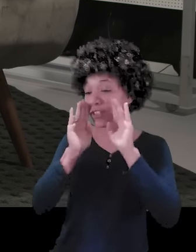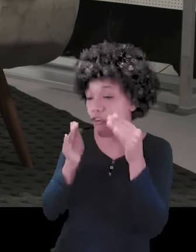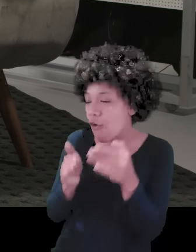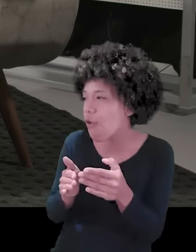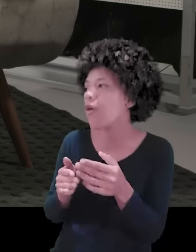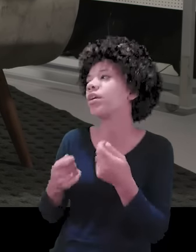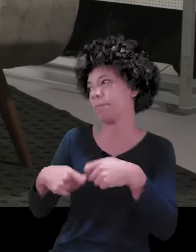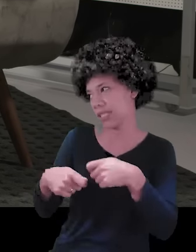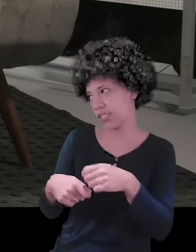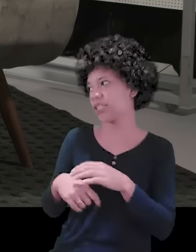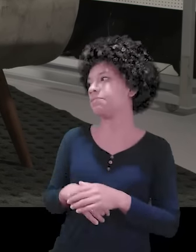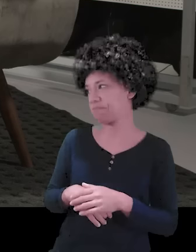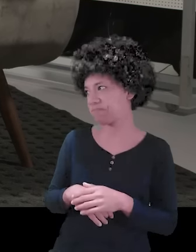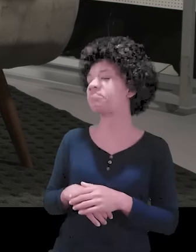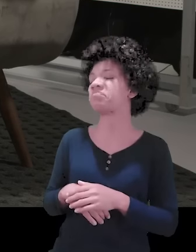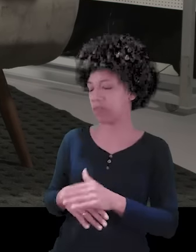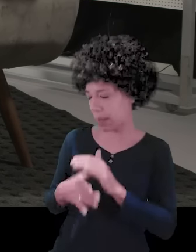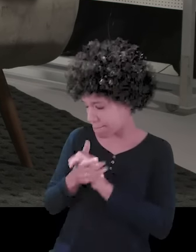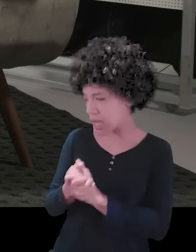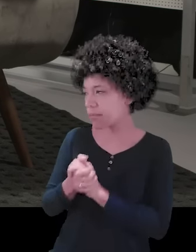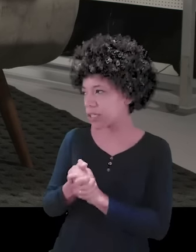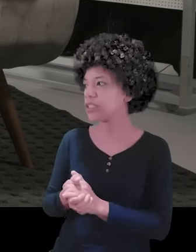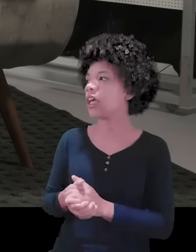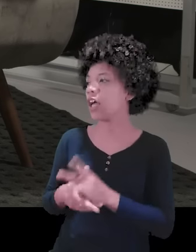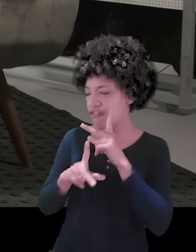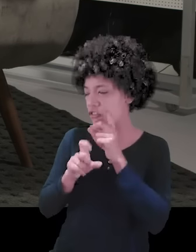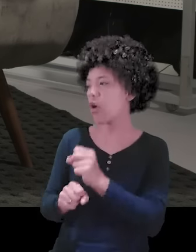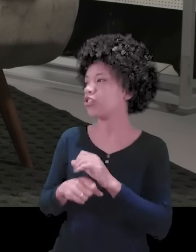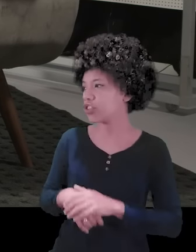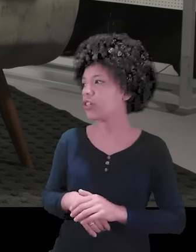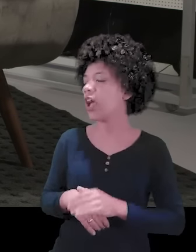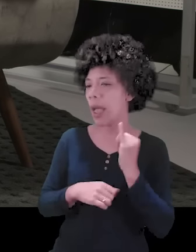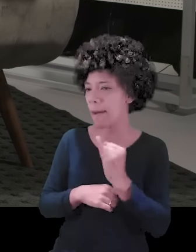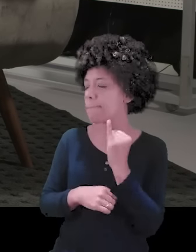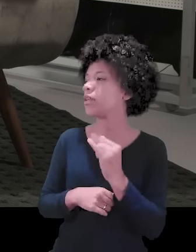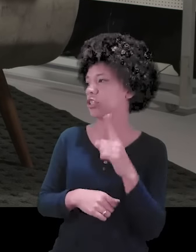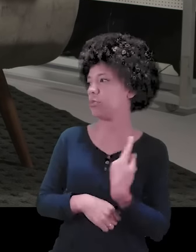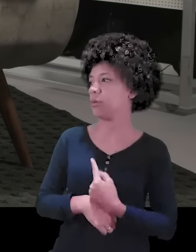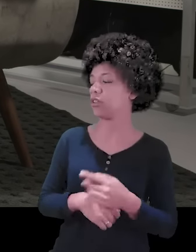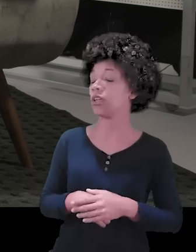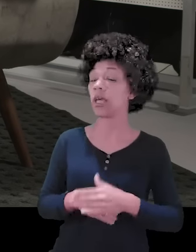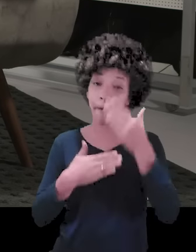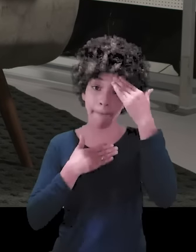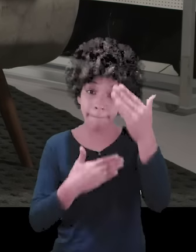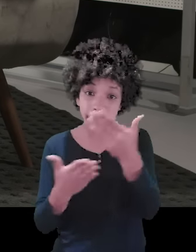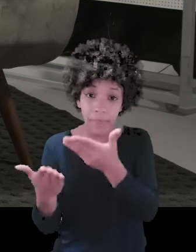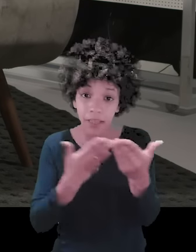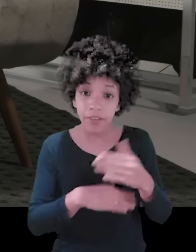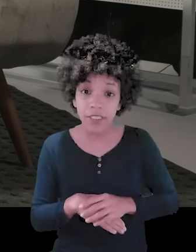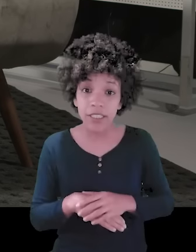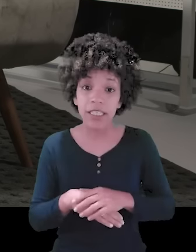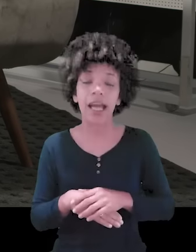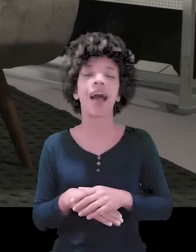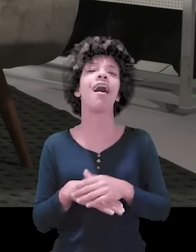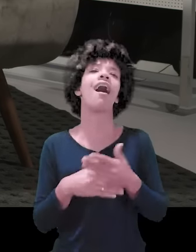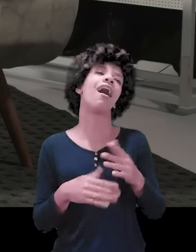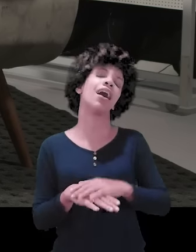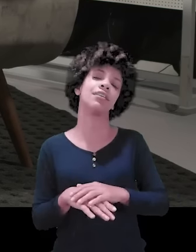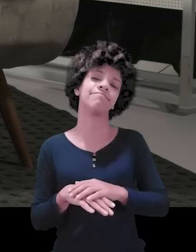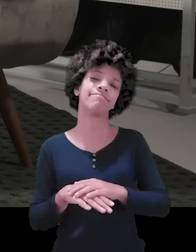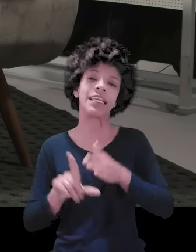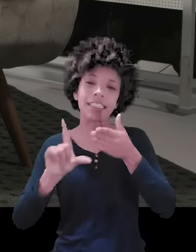uma área que precisa Parabéns acho isso muito forte a é fundamental para gente Obrigado galera Inscreva se